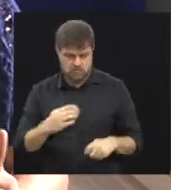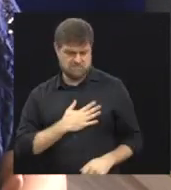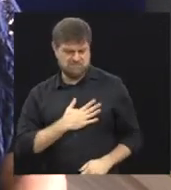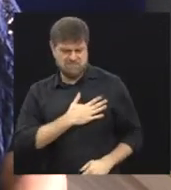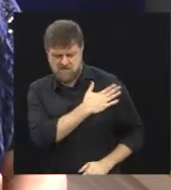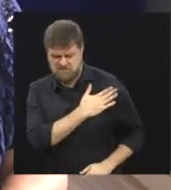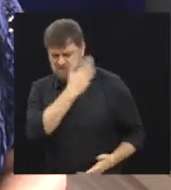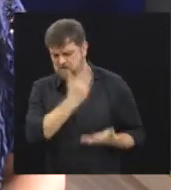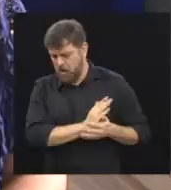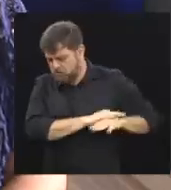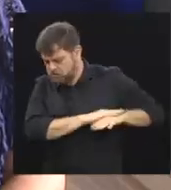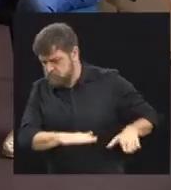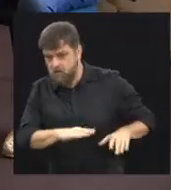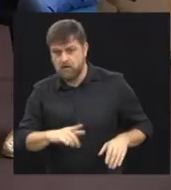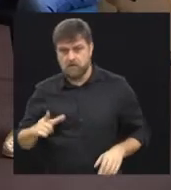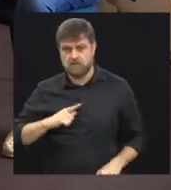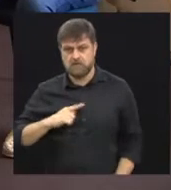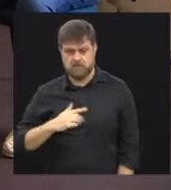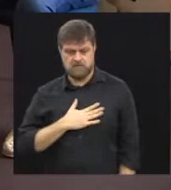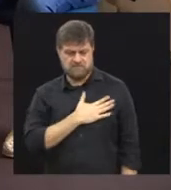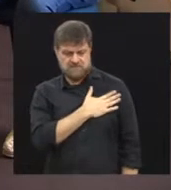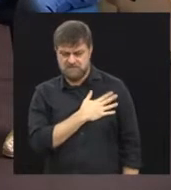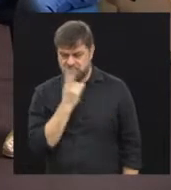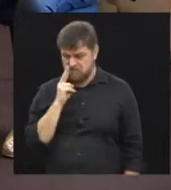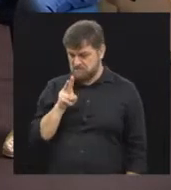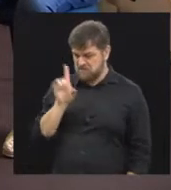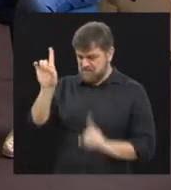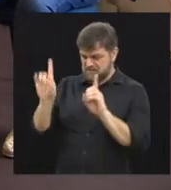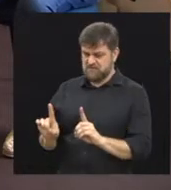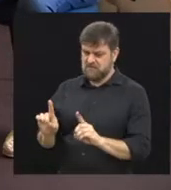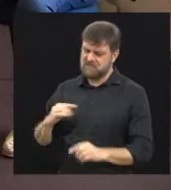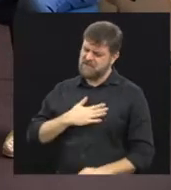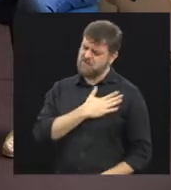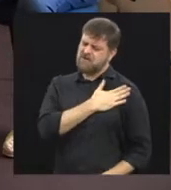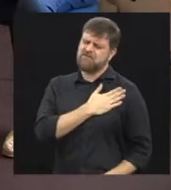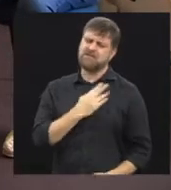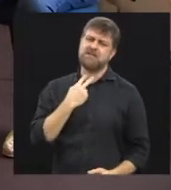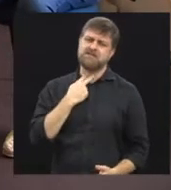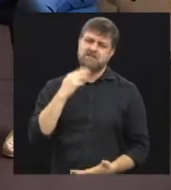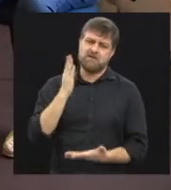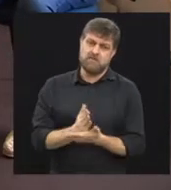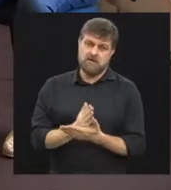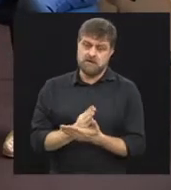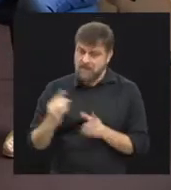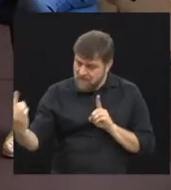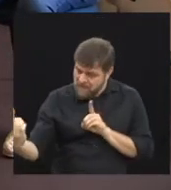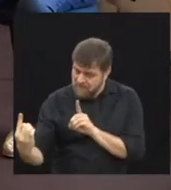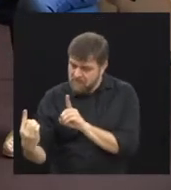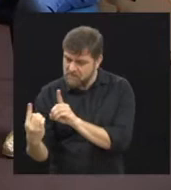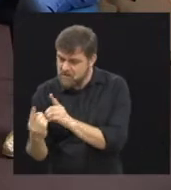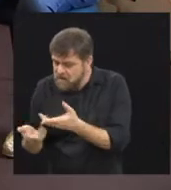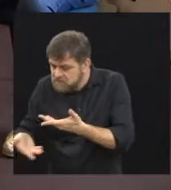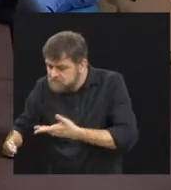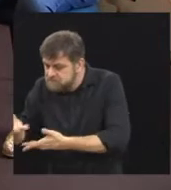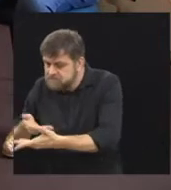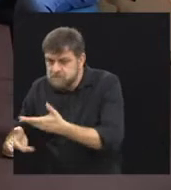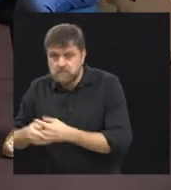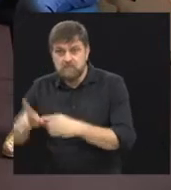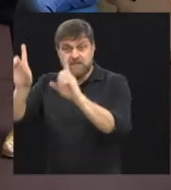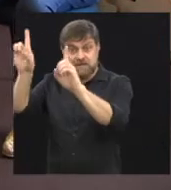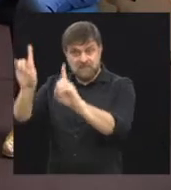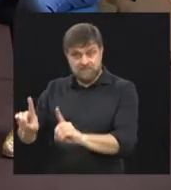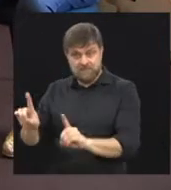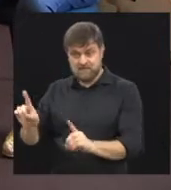do preconceito ou não, e que não tenha preconceito com a pessoa com deficiência e nem tenha receio até chegar a ela, que ela sempre dá